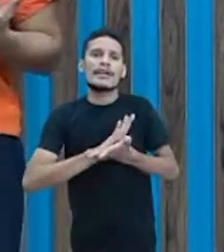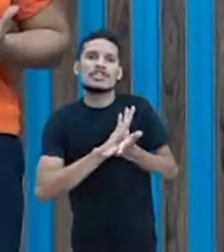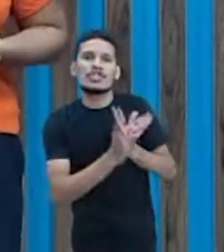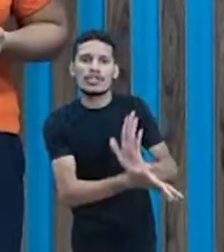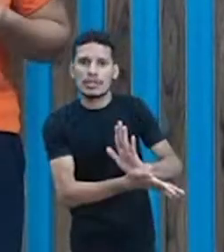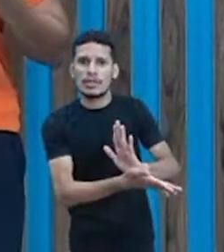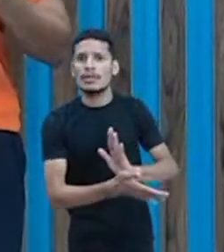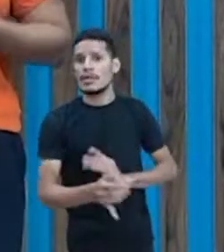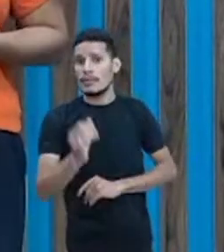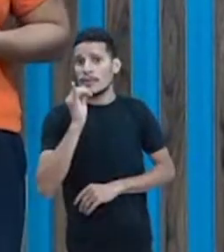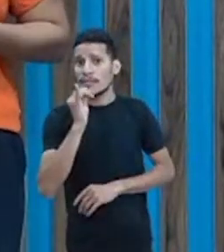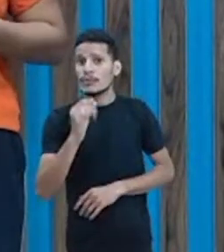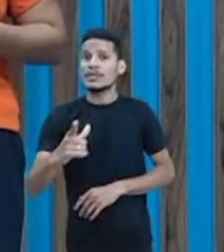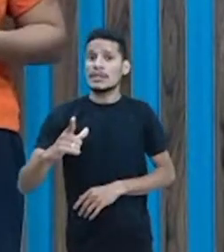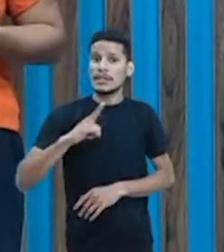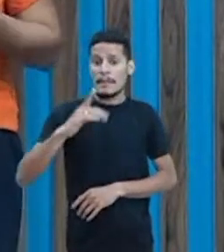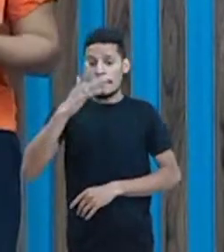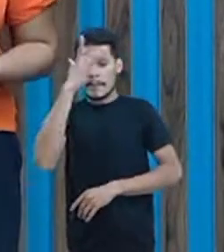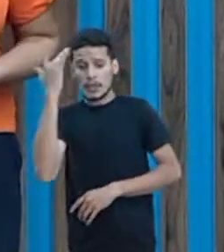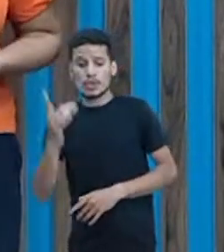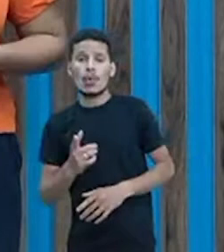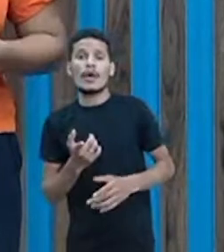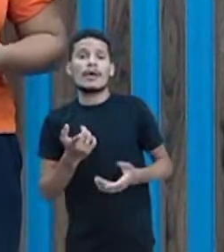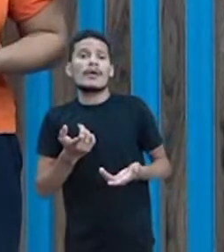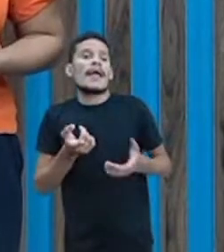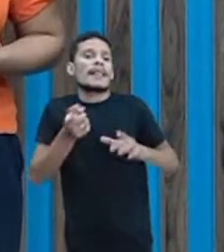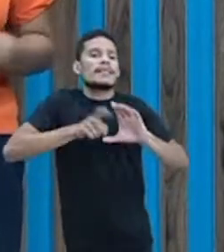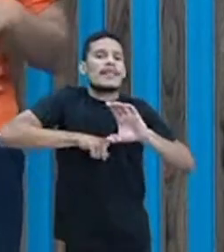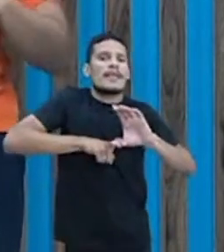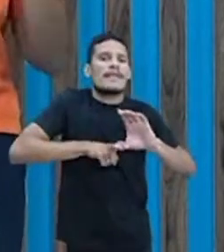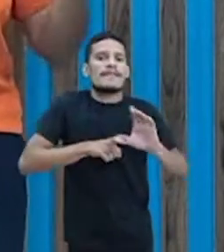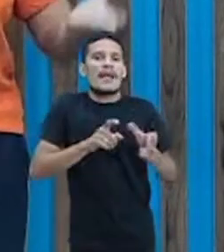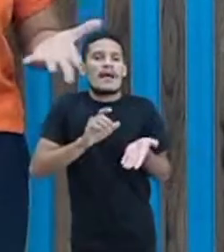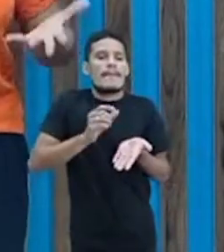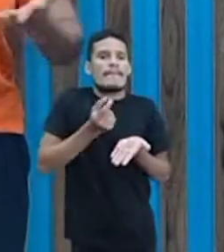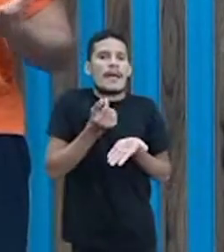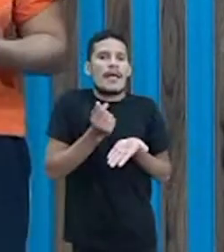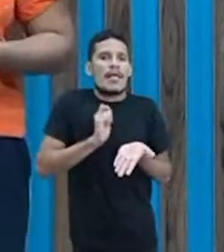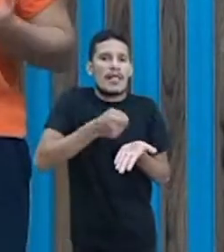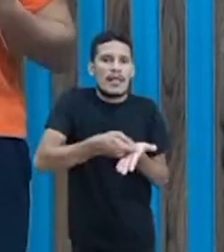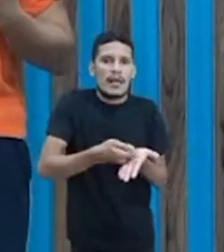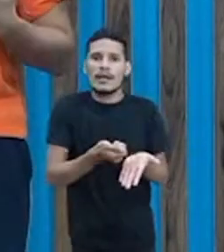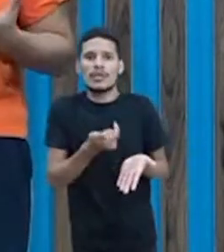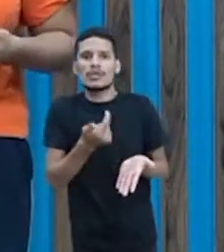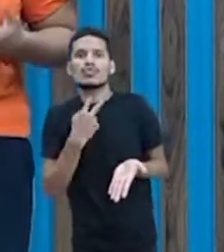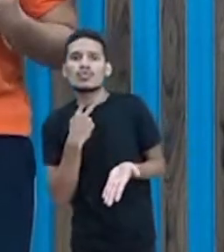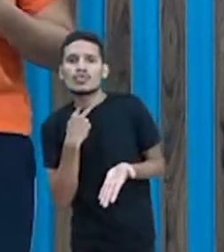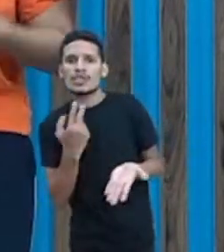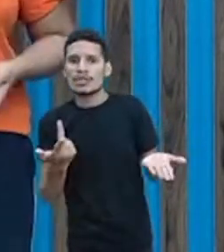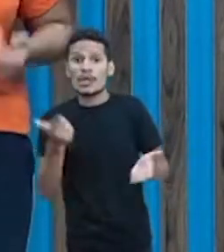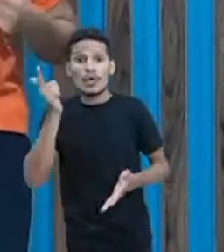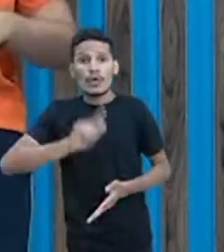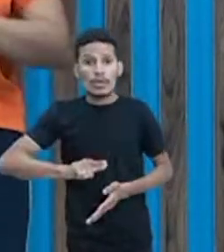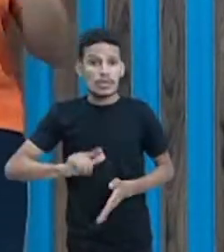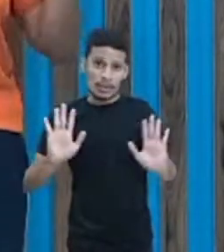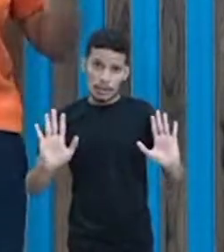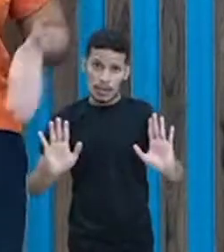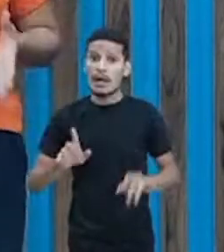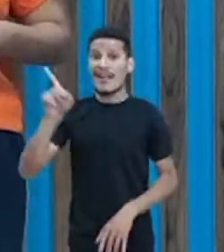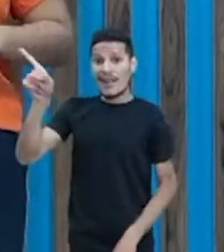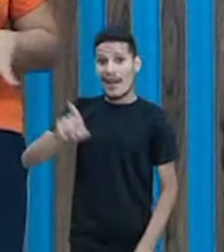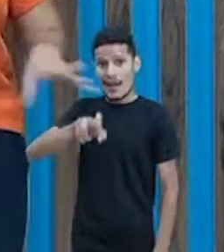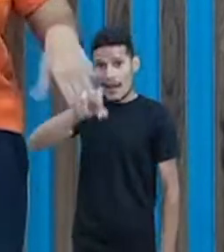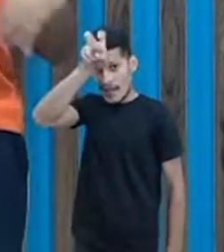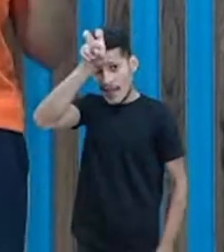escravos por dívida, escravos por conquista, né? Os gregos romanos, egípcios praticaram